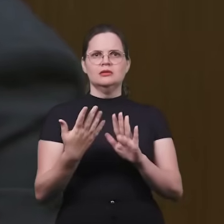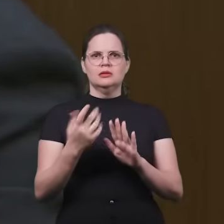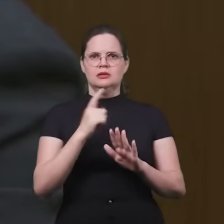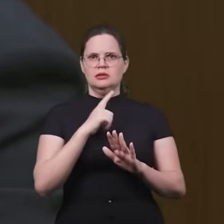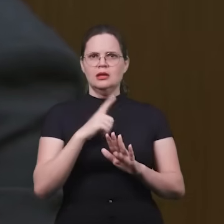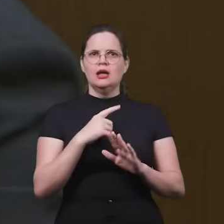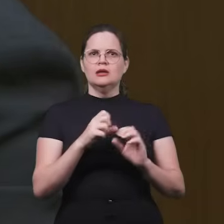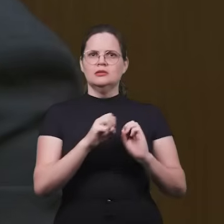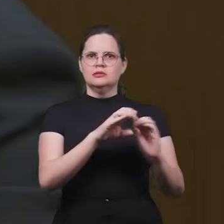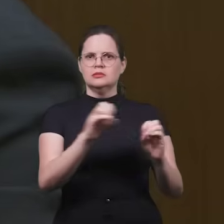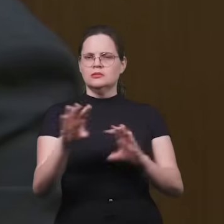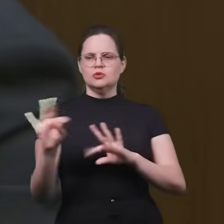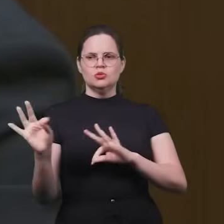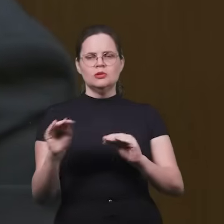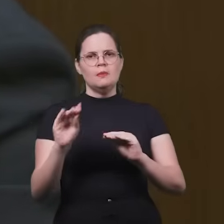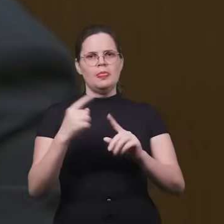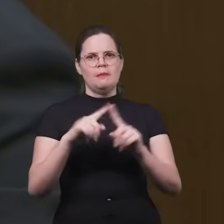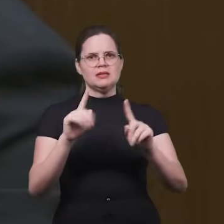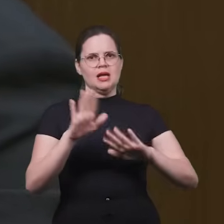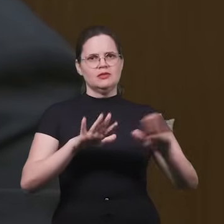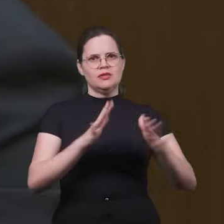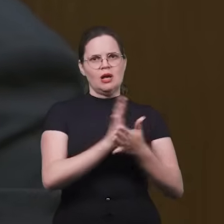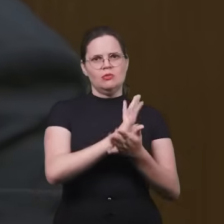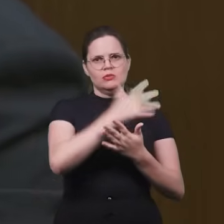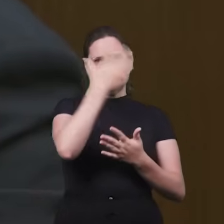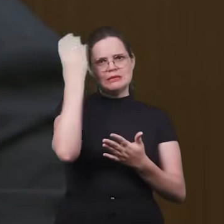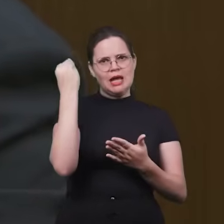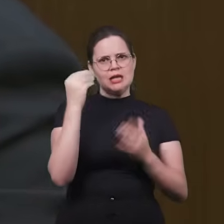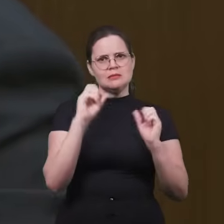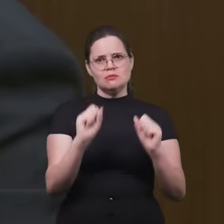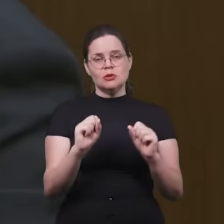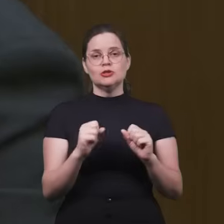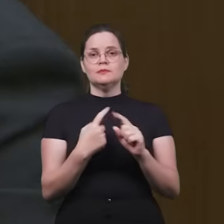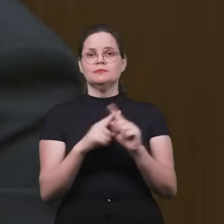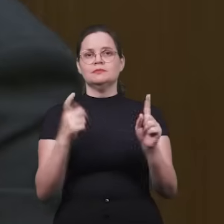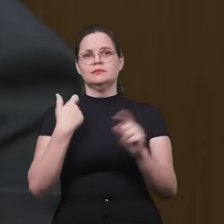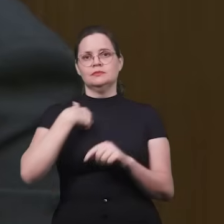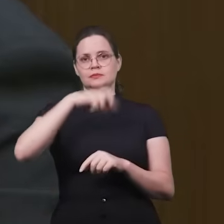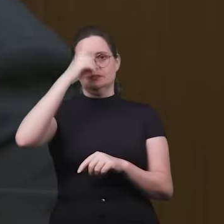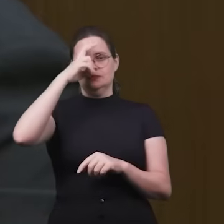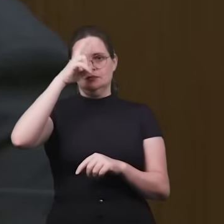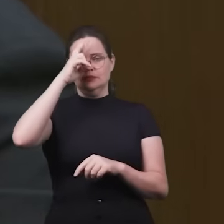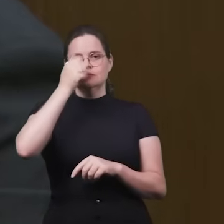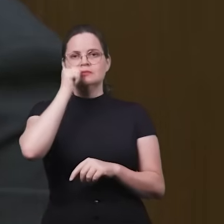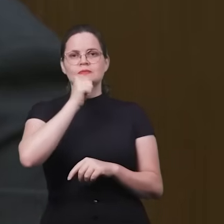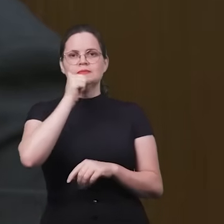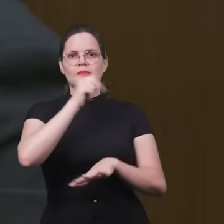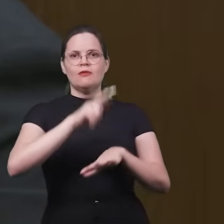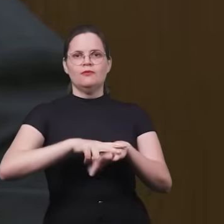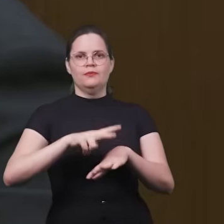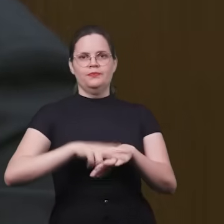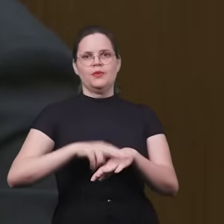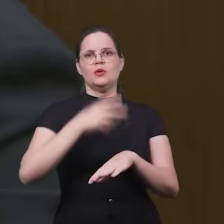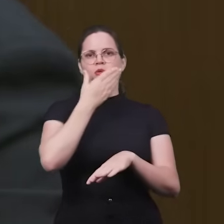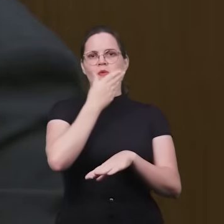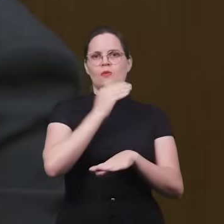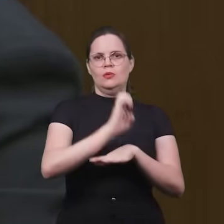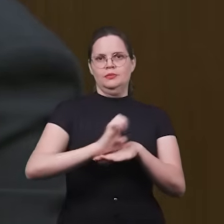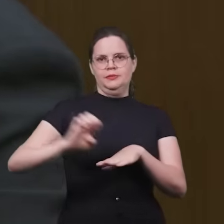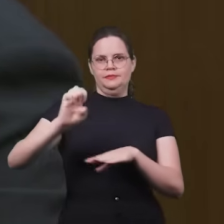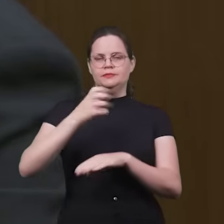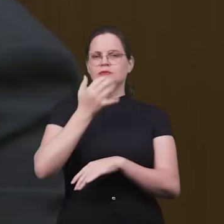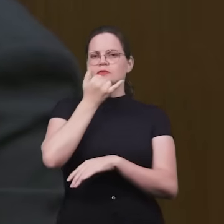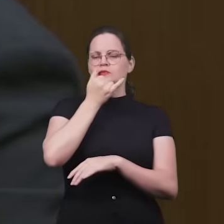pelo tempo, pela ação do tempo, do esquecimento. Mas eu me lembrei aqui daquela viúva em que Eliseu,